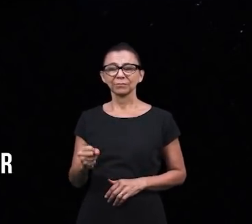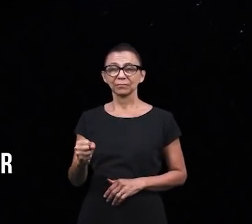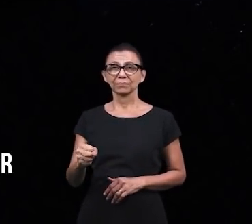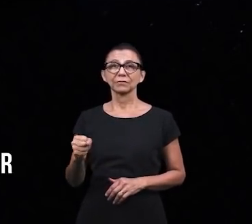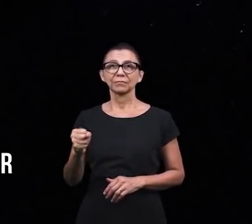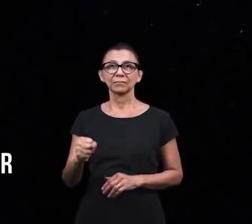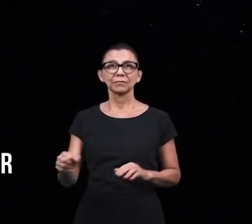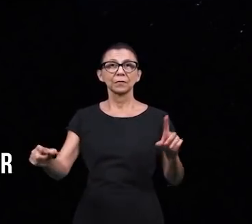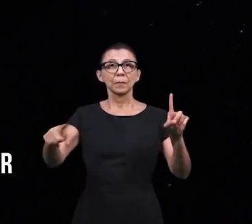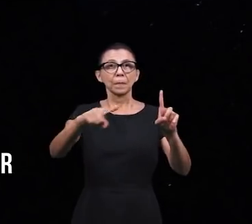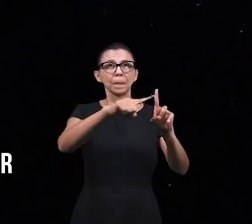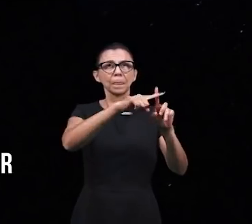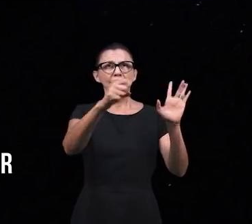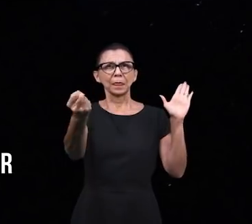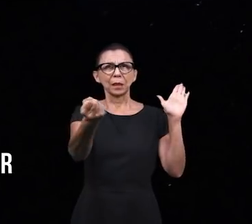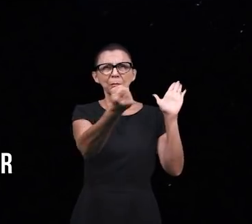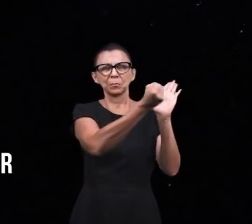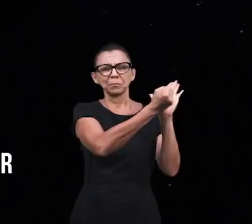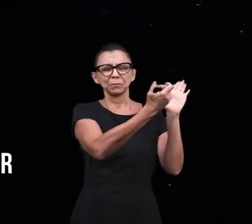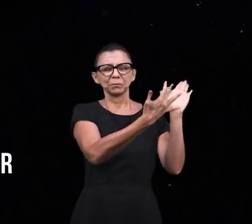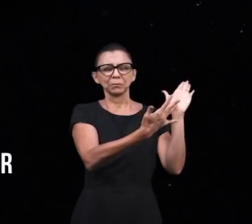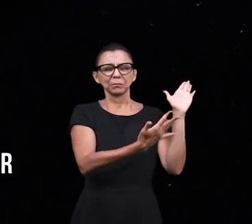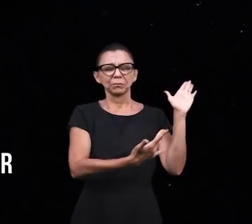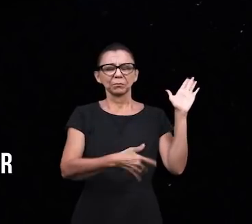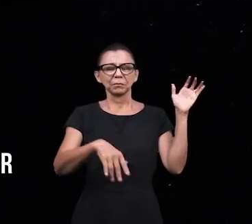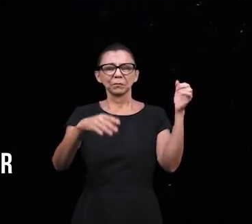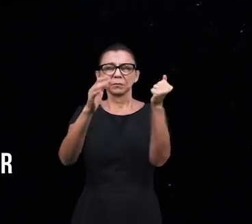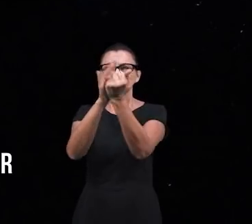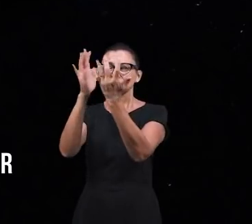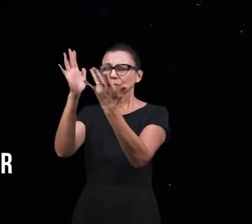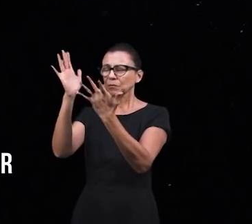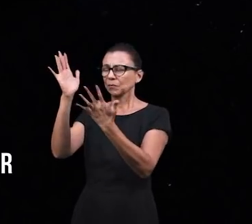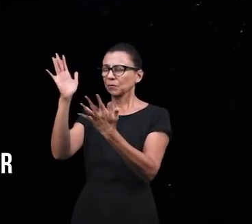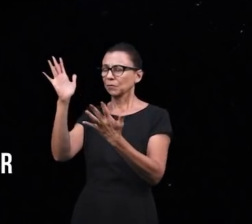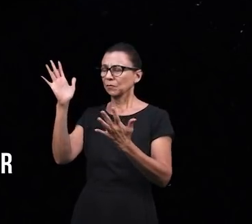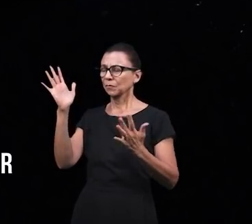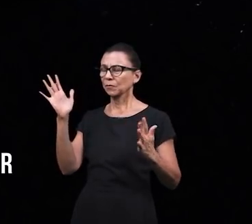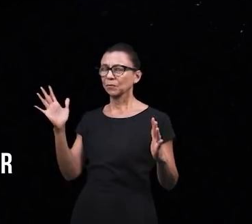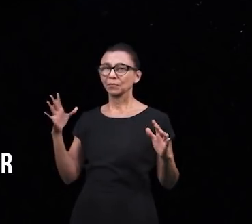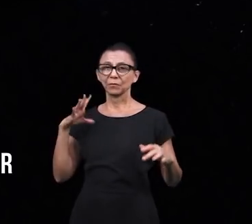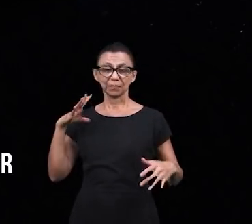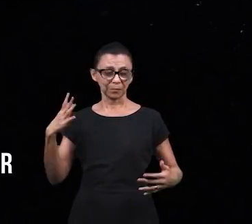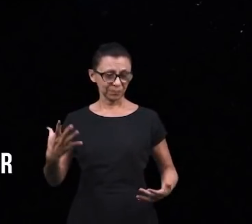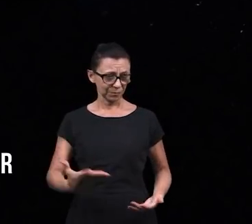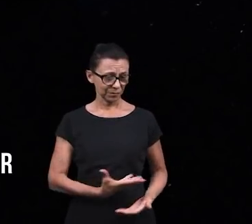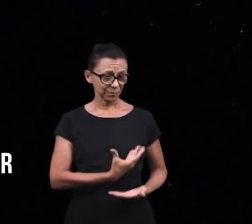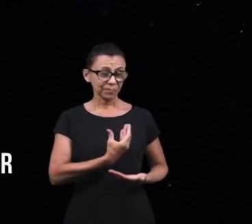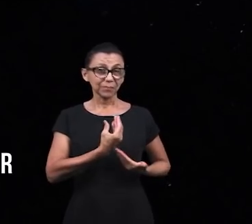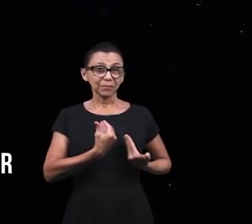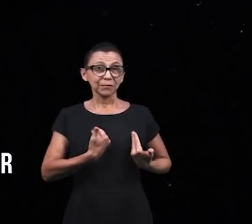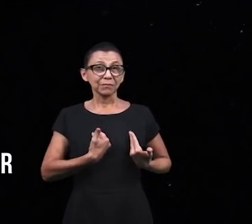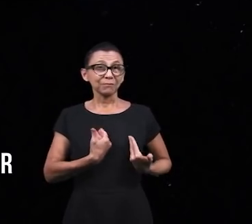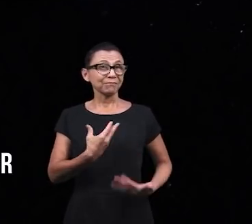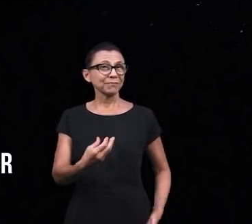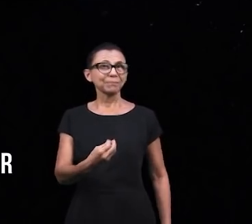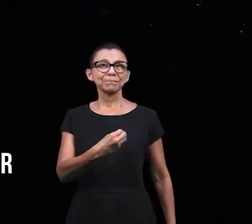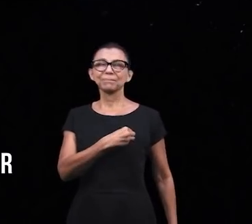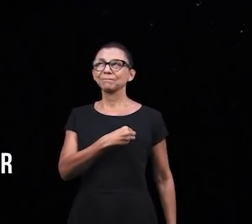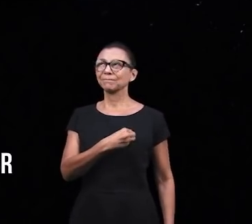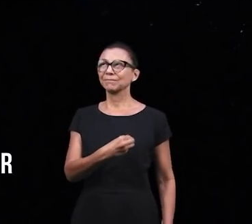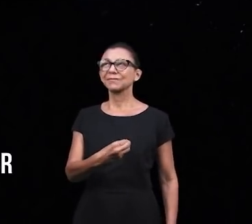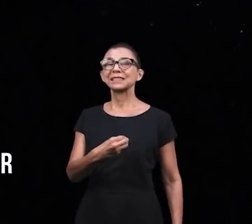cruz ferida me salvou, tão pecador. A